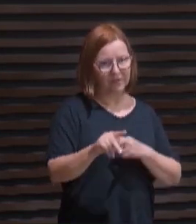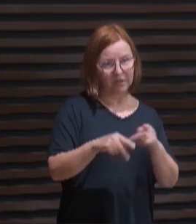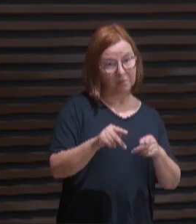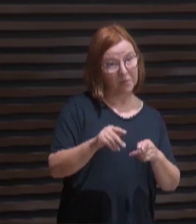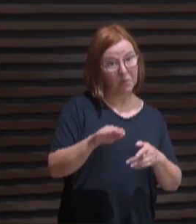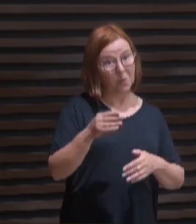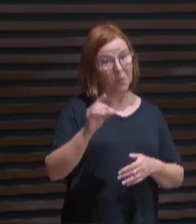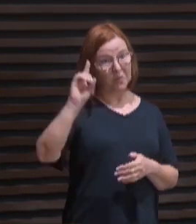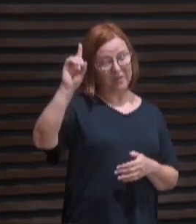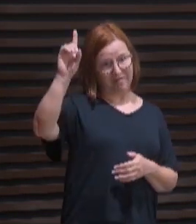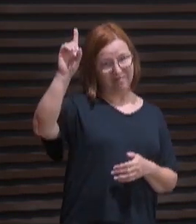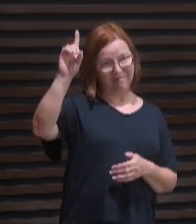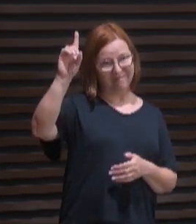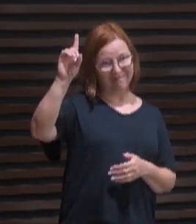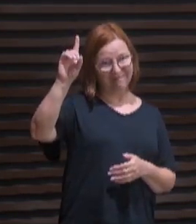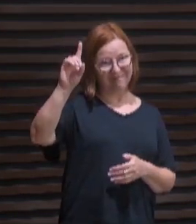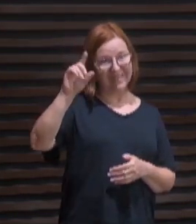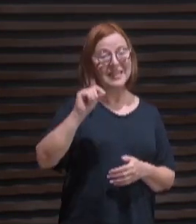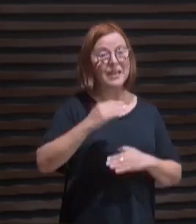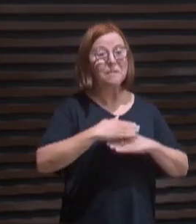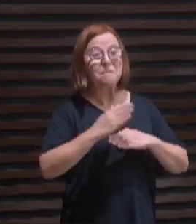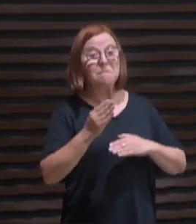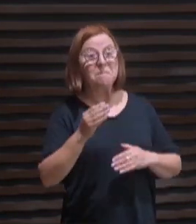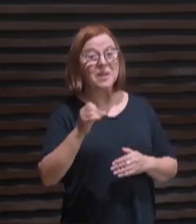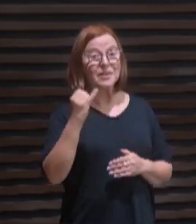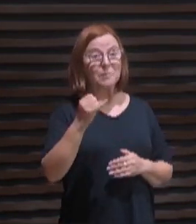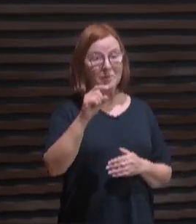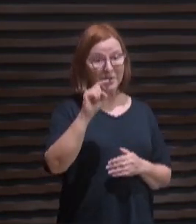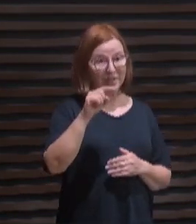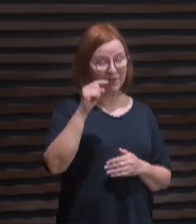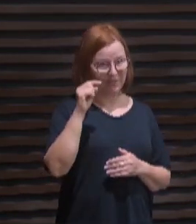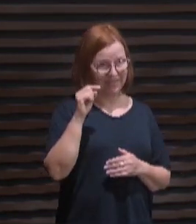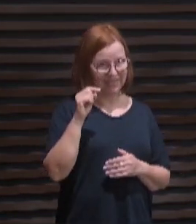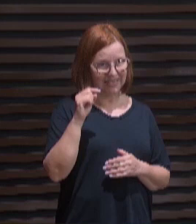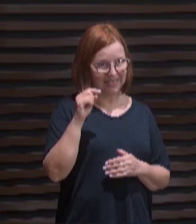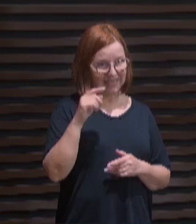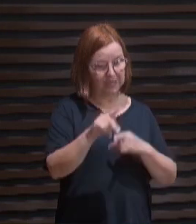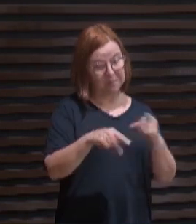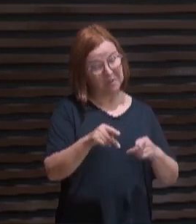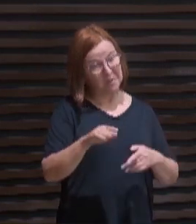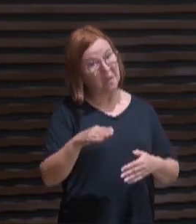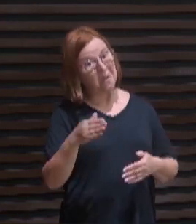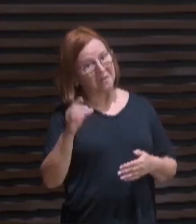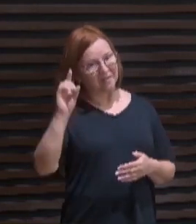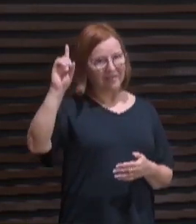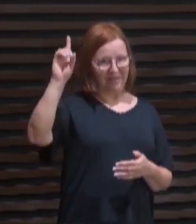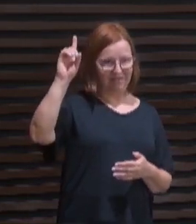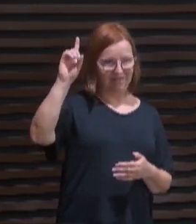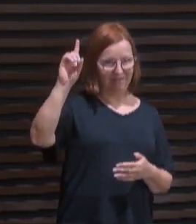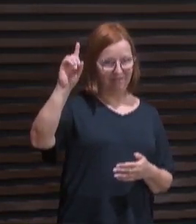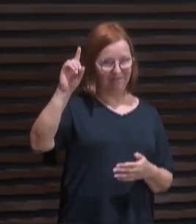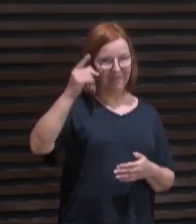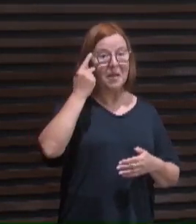Deus? Quem está ali olhando? Quem é que está? Porque para quem você